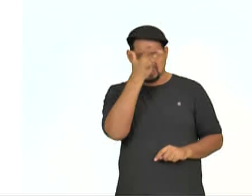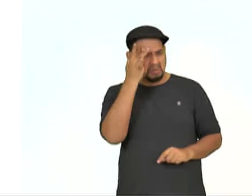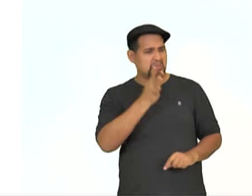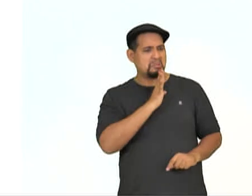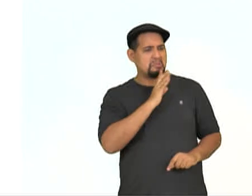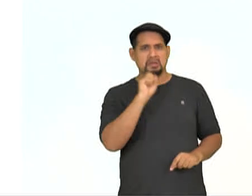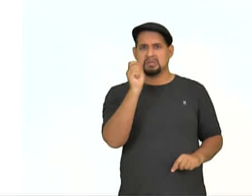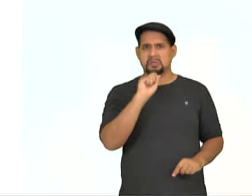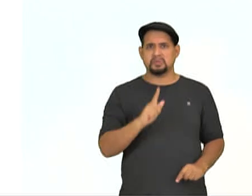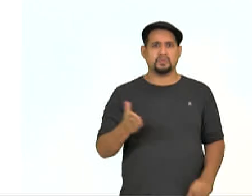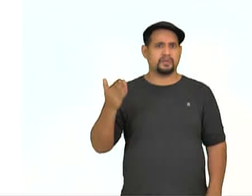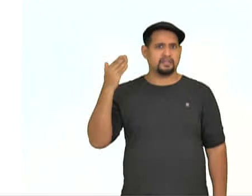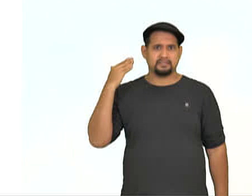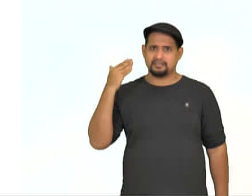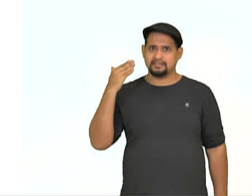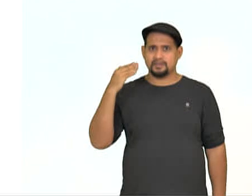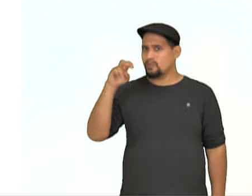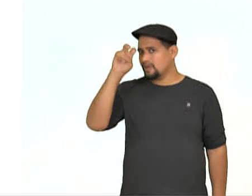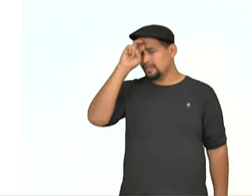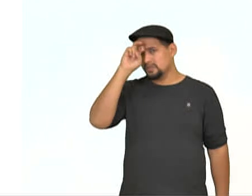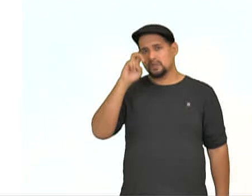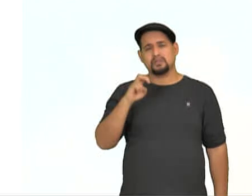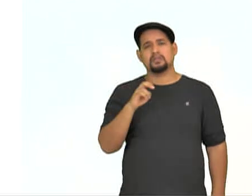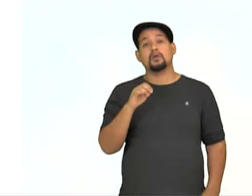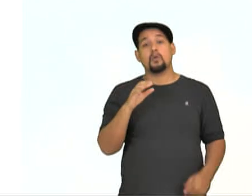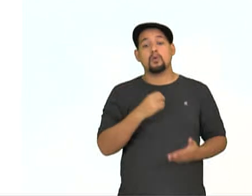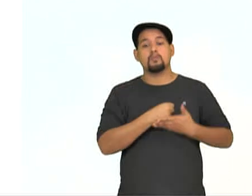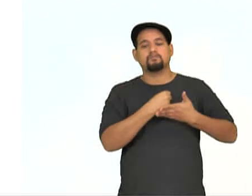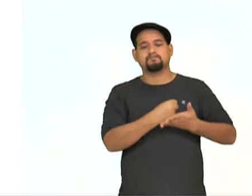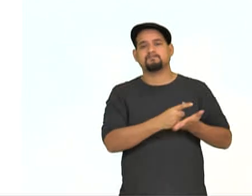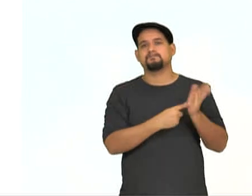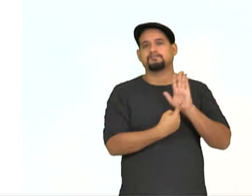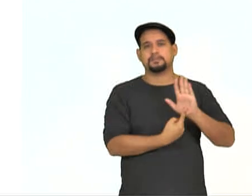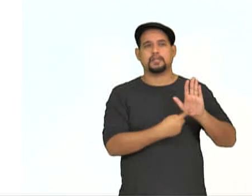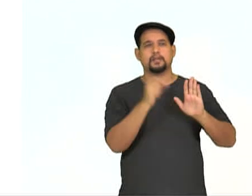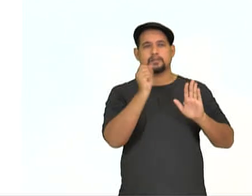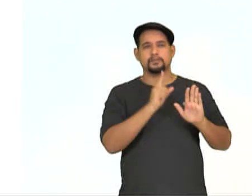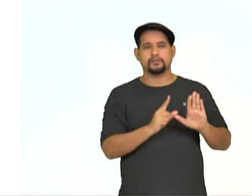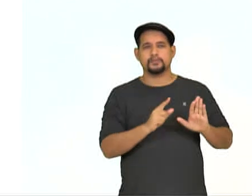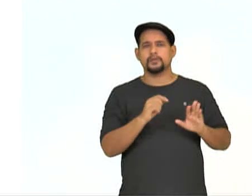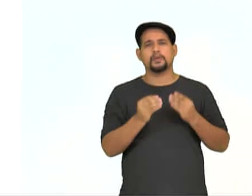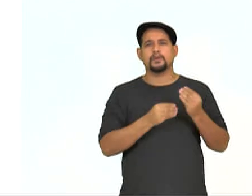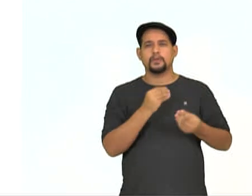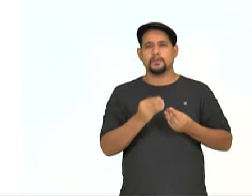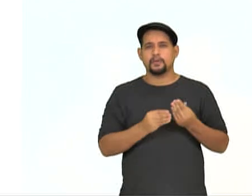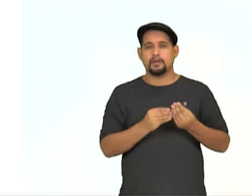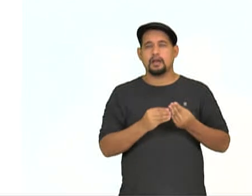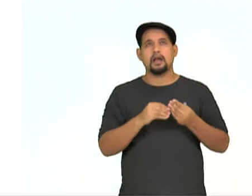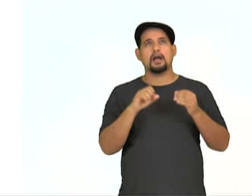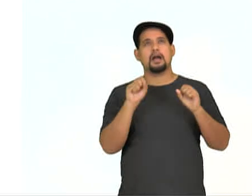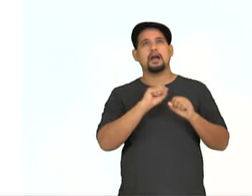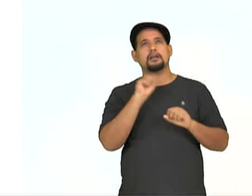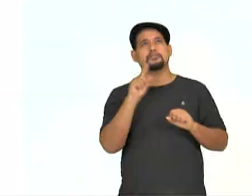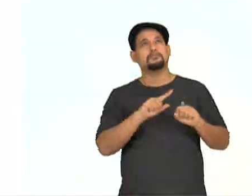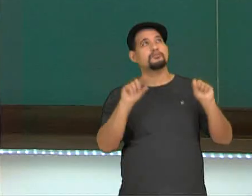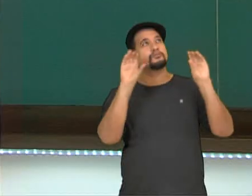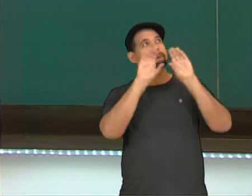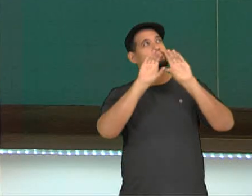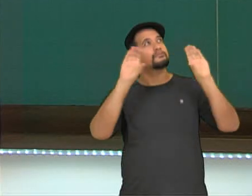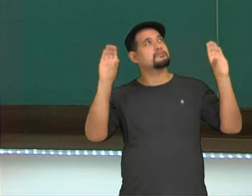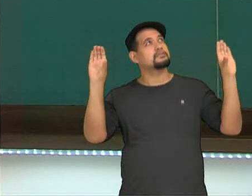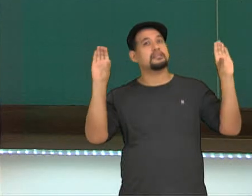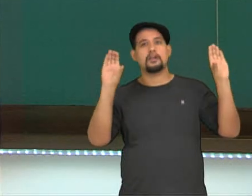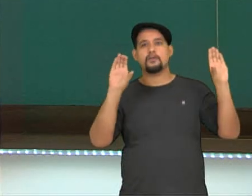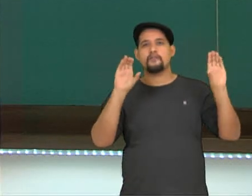azul da Idade Antiga. Os egípcios trouxeram o azul para o mundo. E eles fizeram a associação do azul com relação ao céu, Nilo,